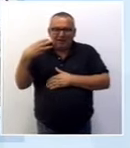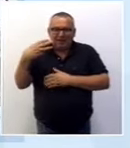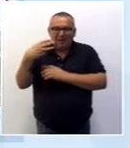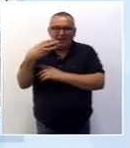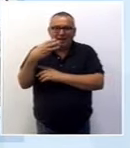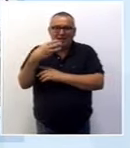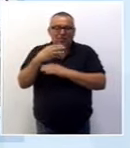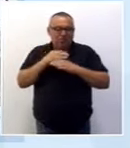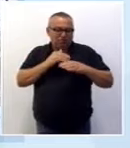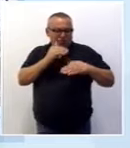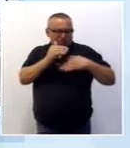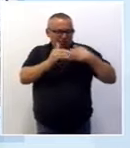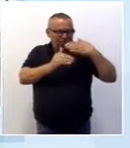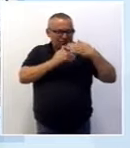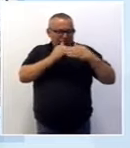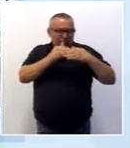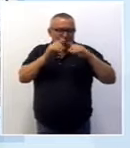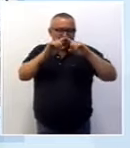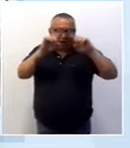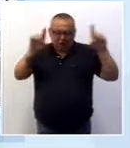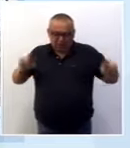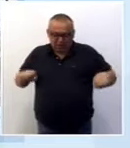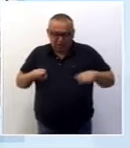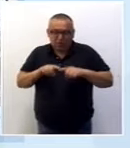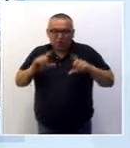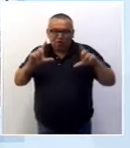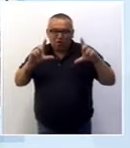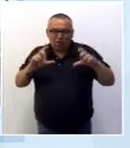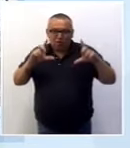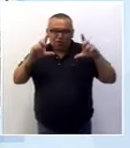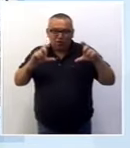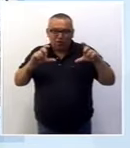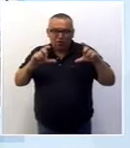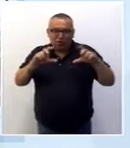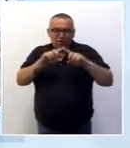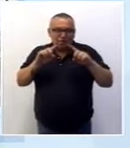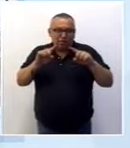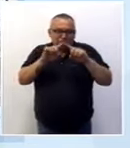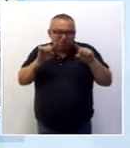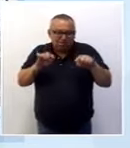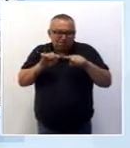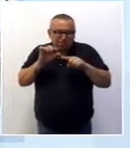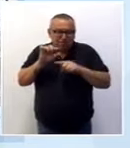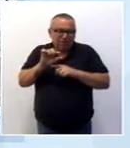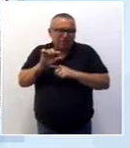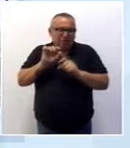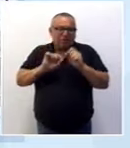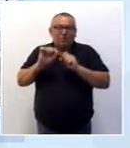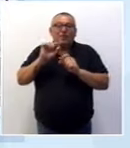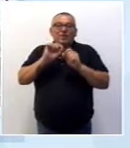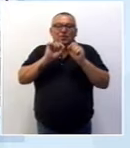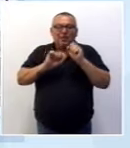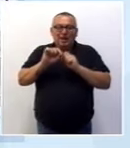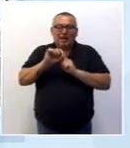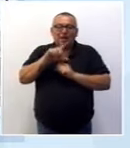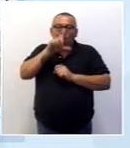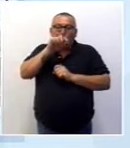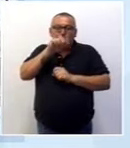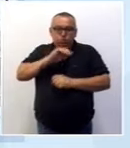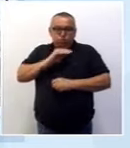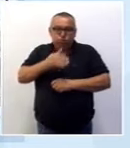foi desenvolvida uma câmera fotográfica que tinha aproximadamente 70 gramas, e o pessoal colocava lá em pombos, né?